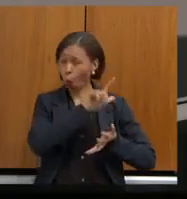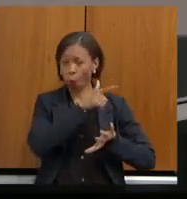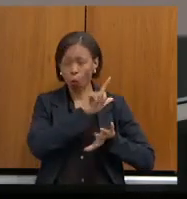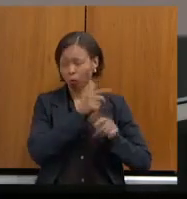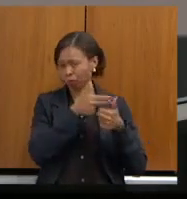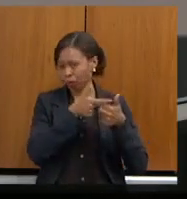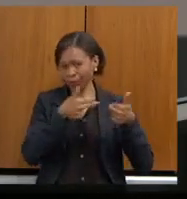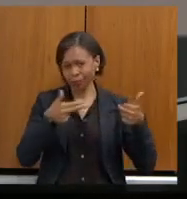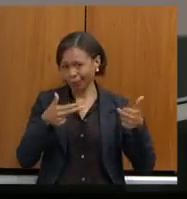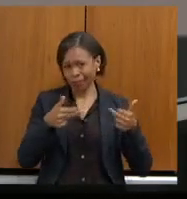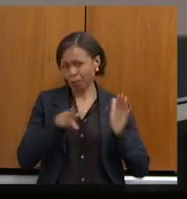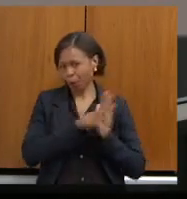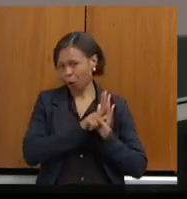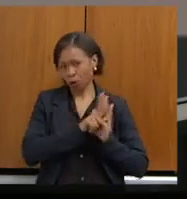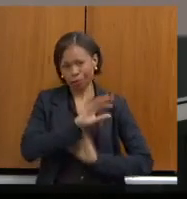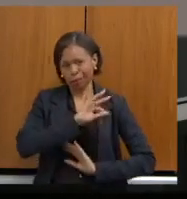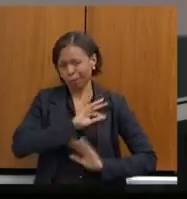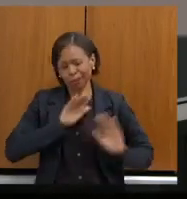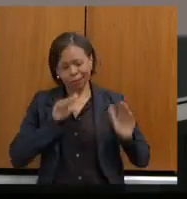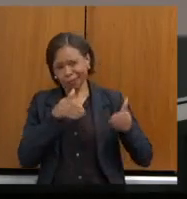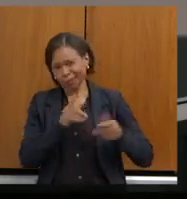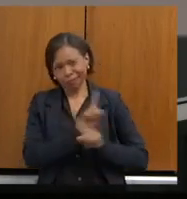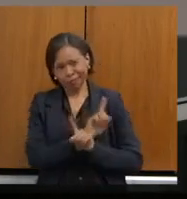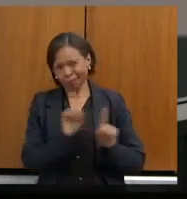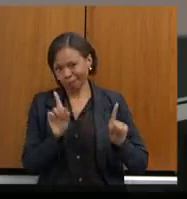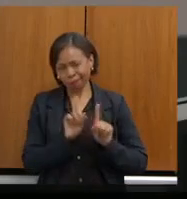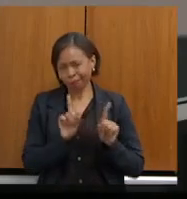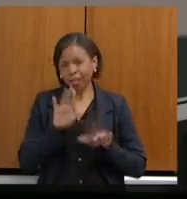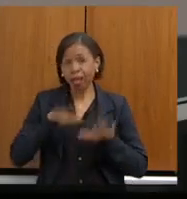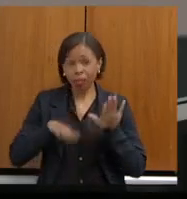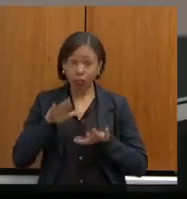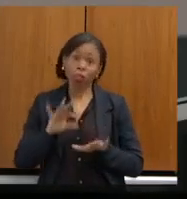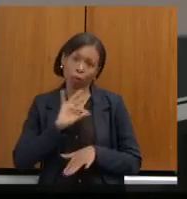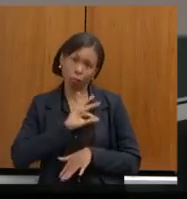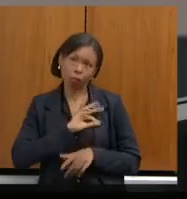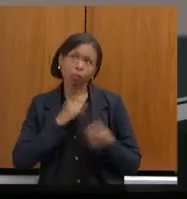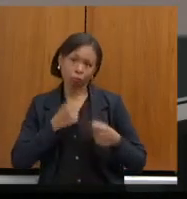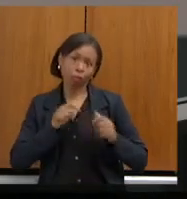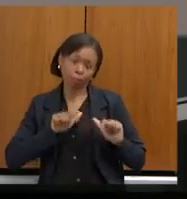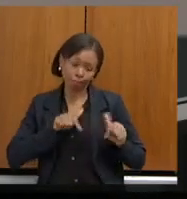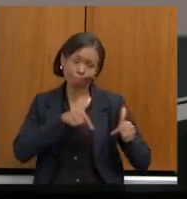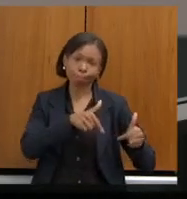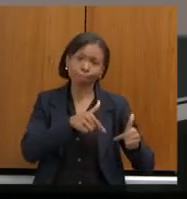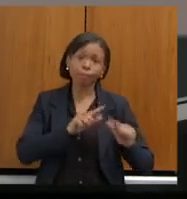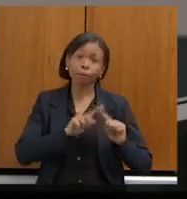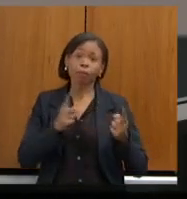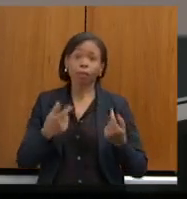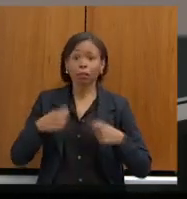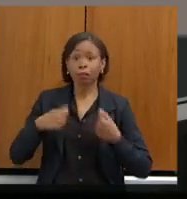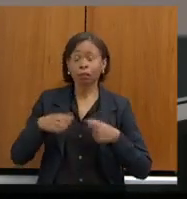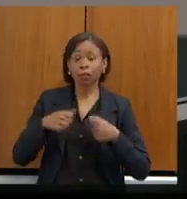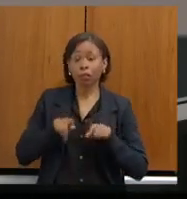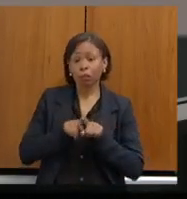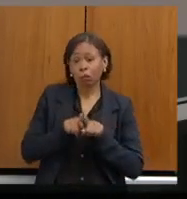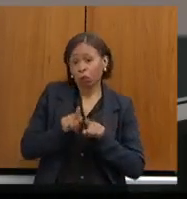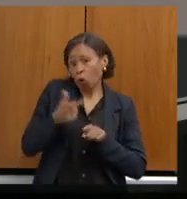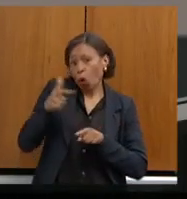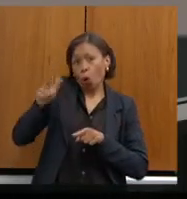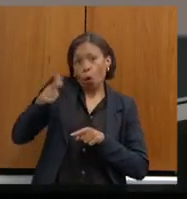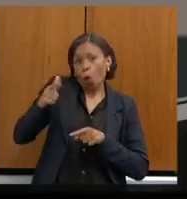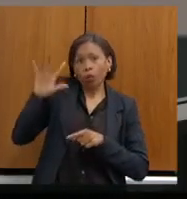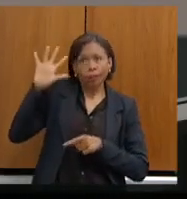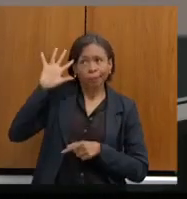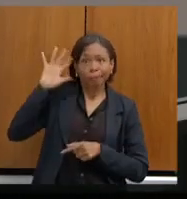caso realmente de polícia Às vezes a polícia tem que agir num determinado momento mas nós temos que criar outras situações para